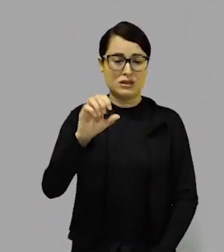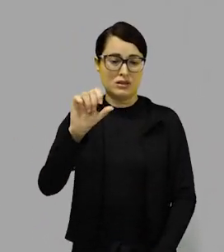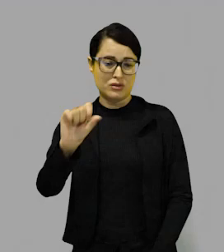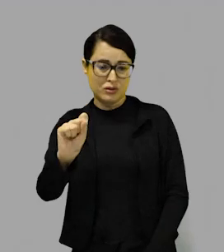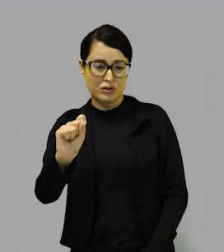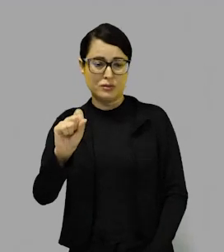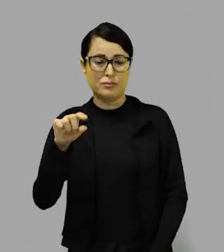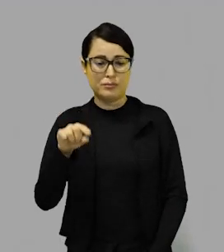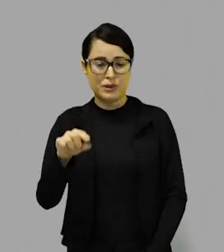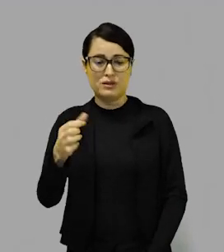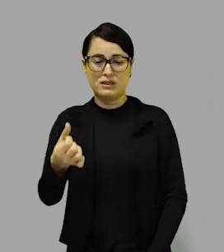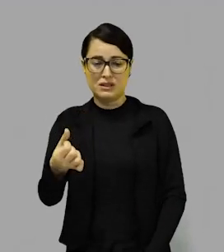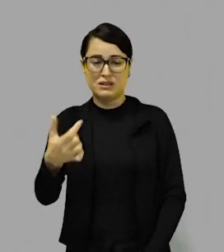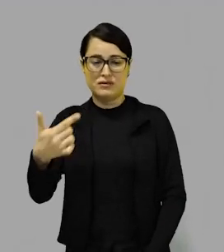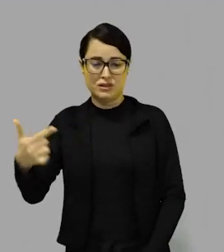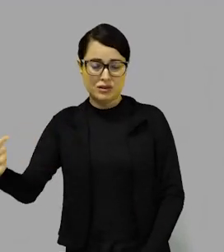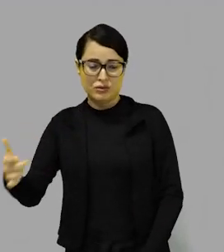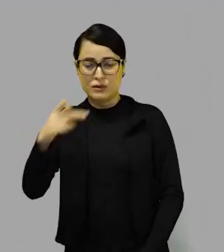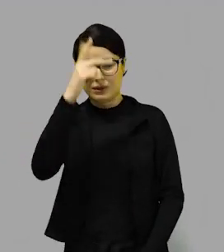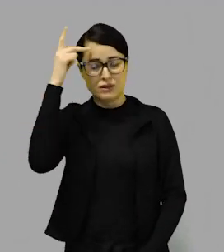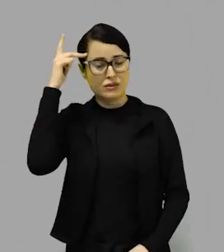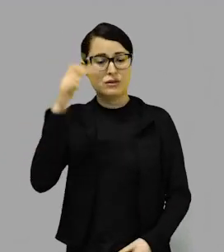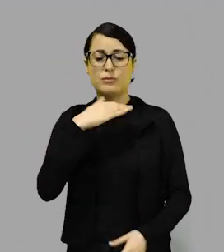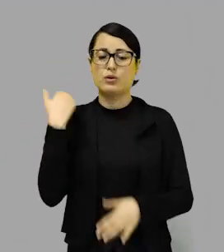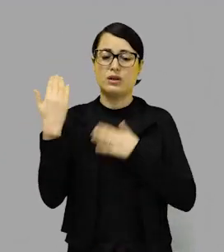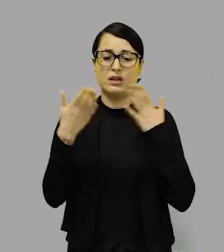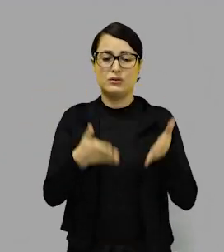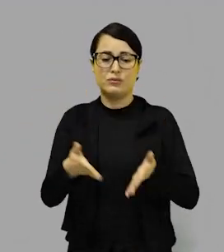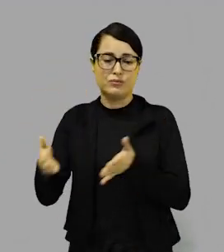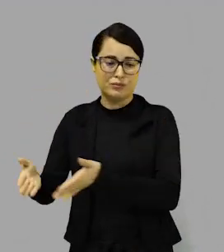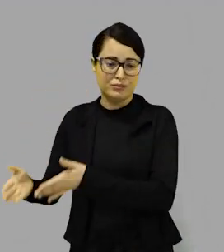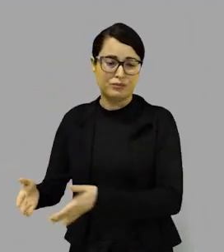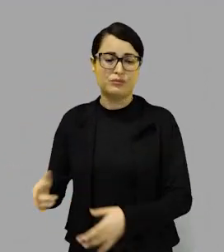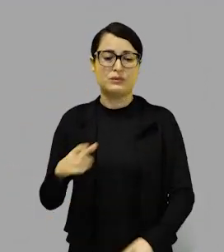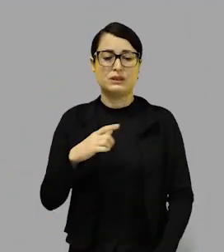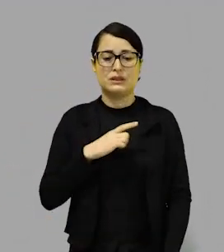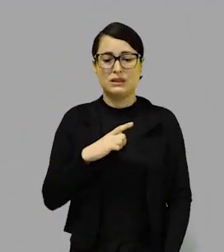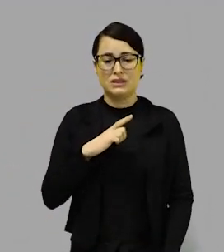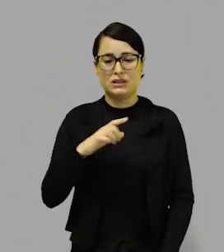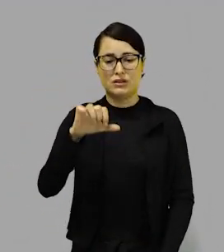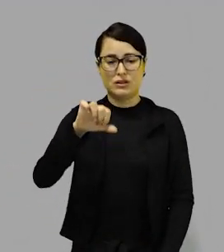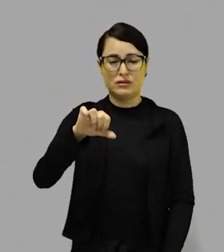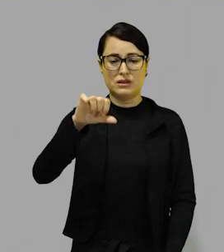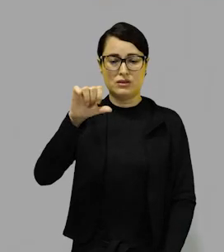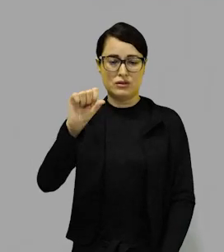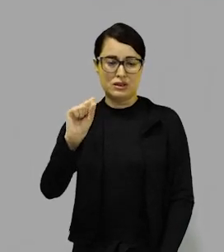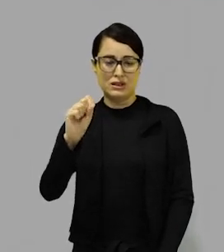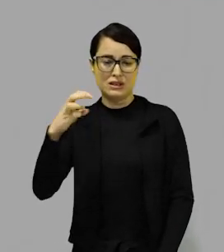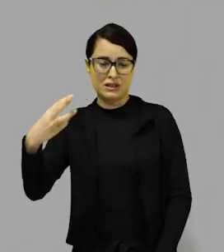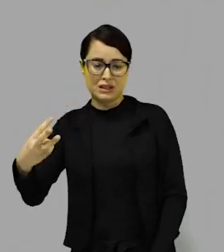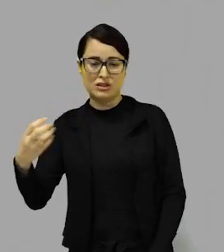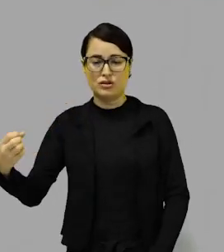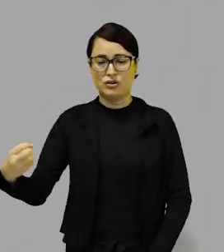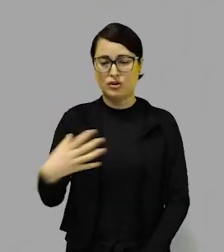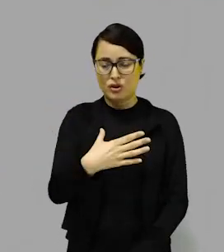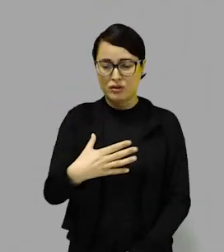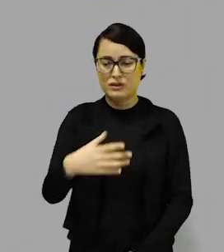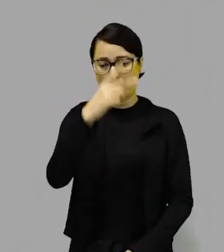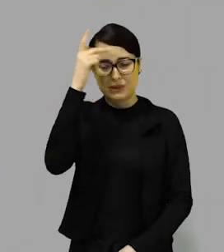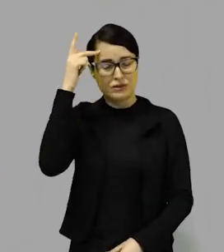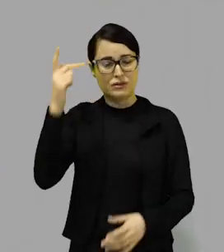400.622 pessoas morreram no Brasil. Foram registrados cerca de 983 novos casos. Então,